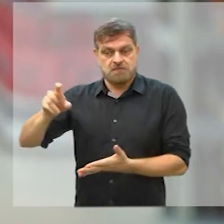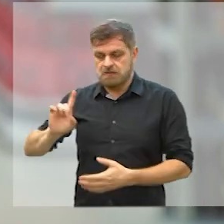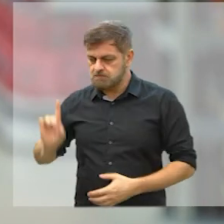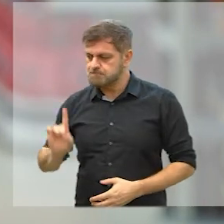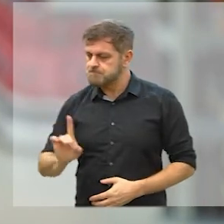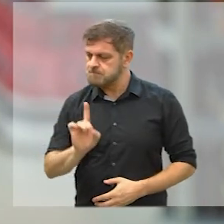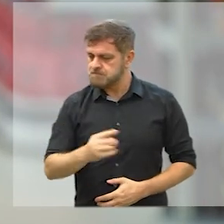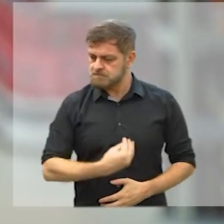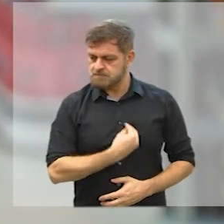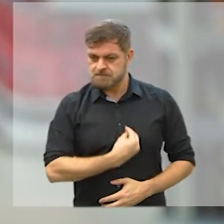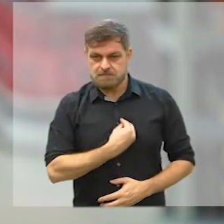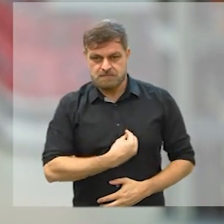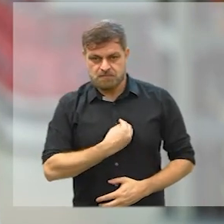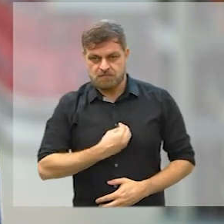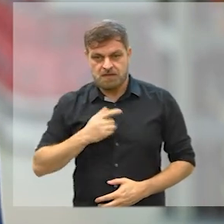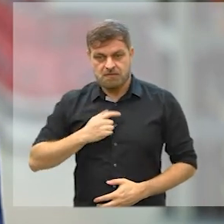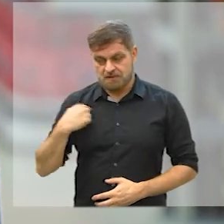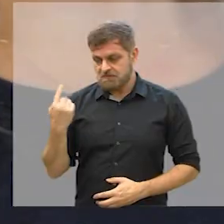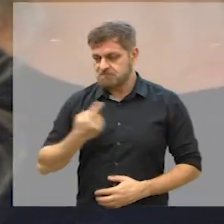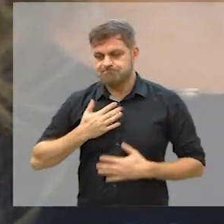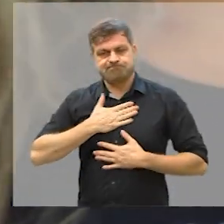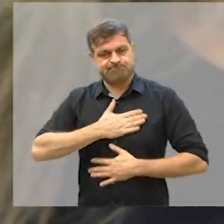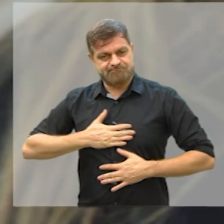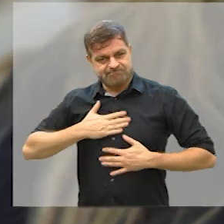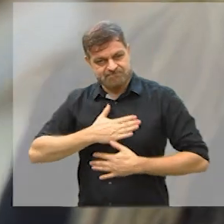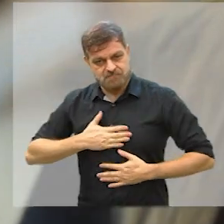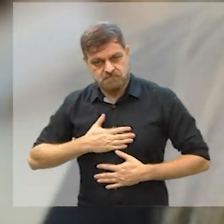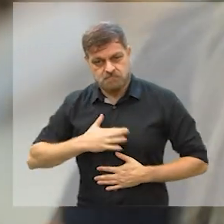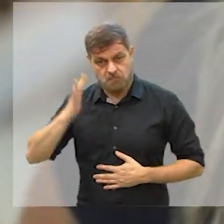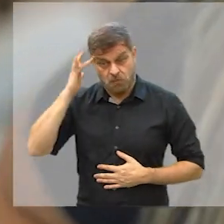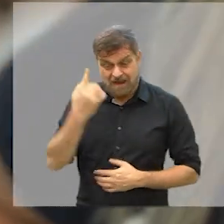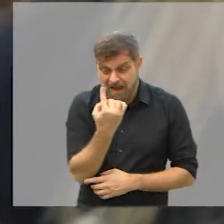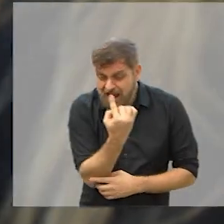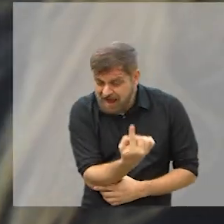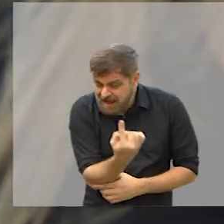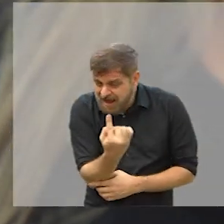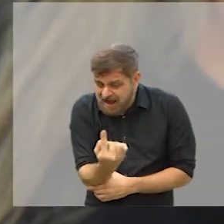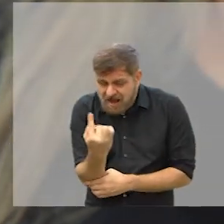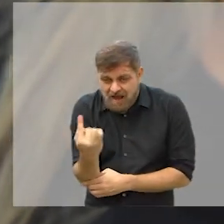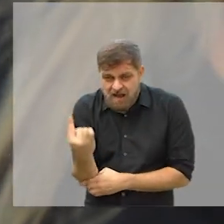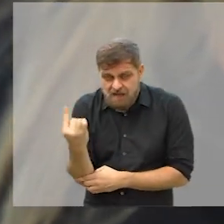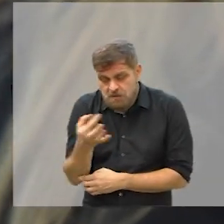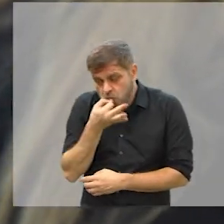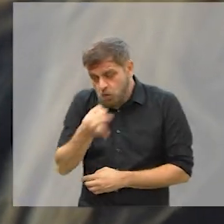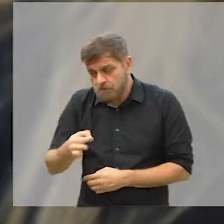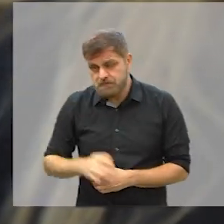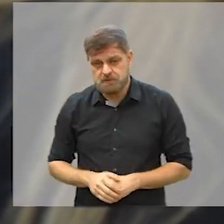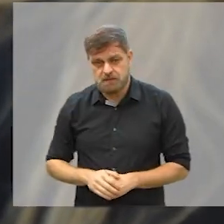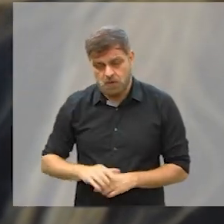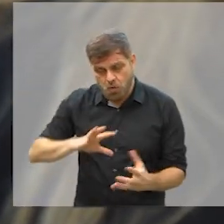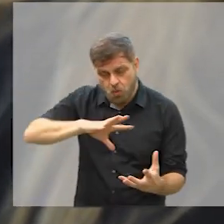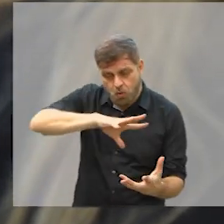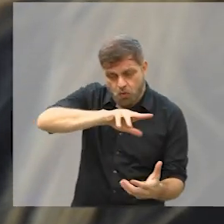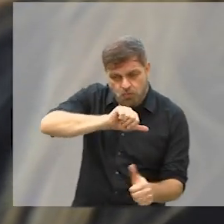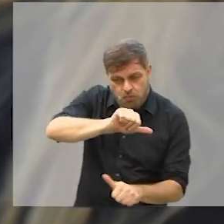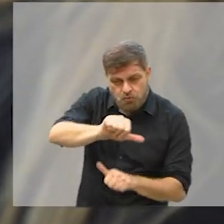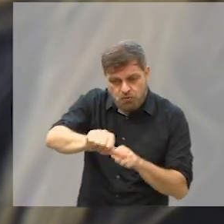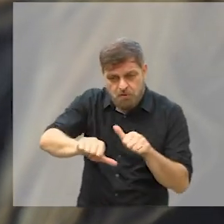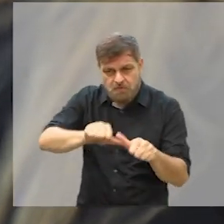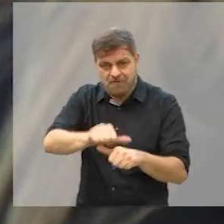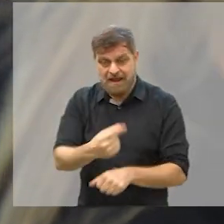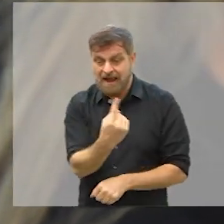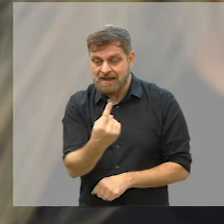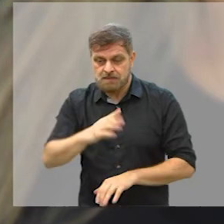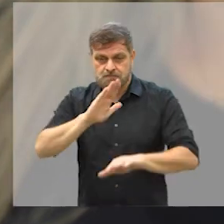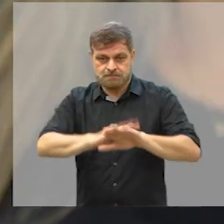e ela está vindo aqui. Tem feito muito bem para nós todos. Eu acho que se cada um mudar um pouquinho o mundo, né? Se cada um fizer a sua